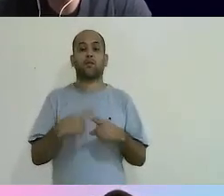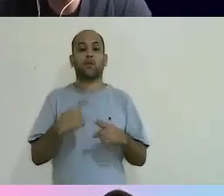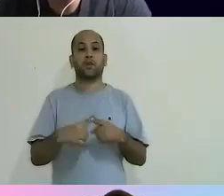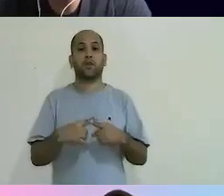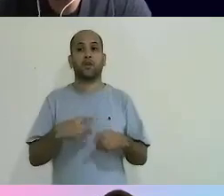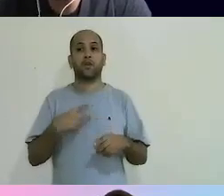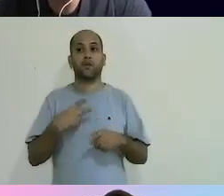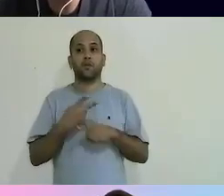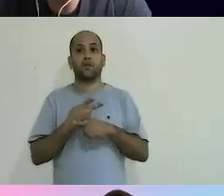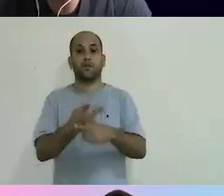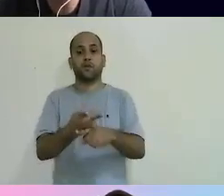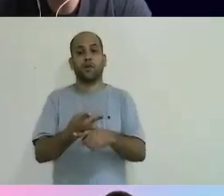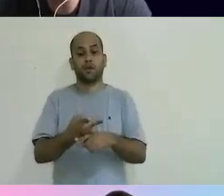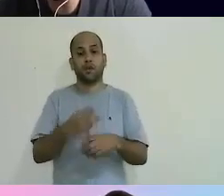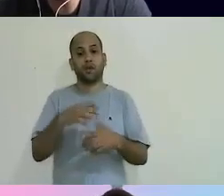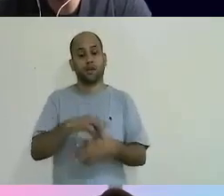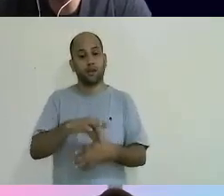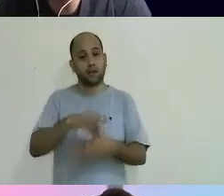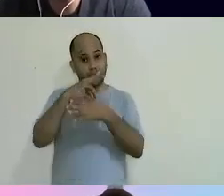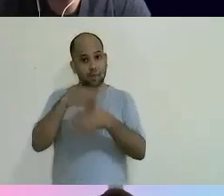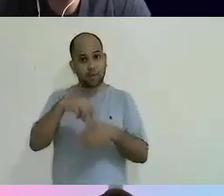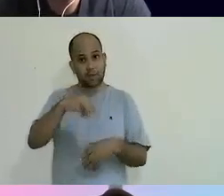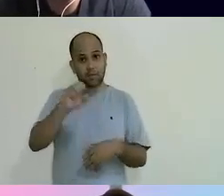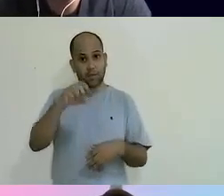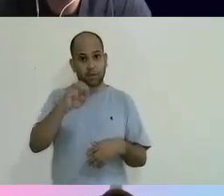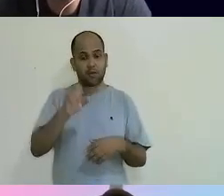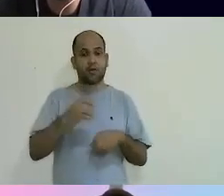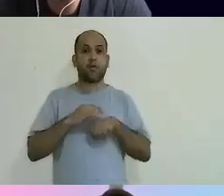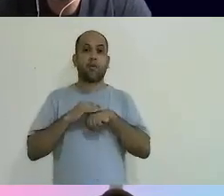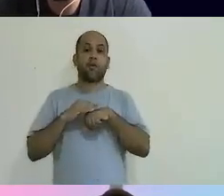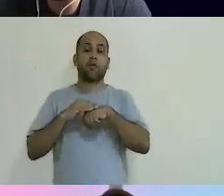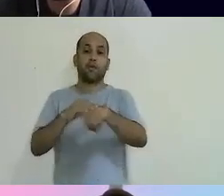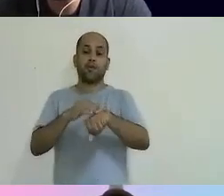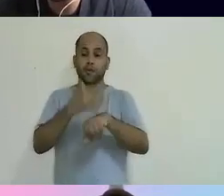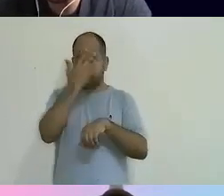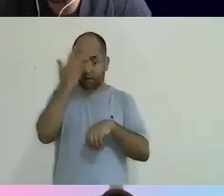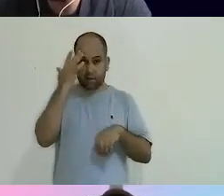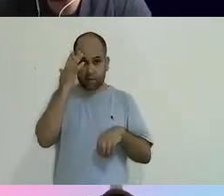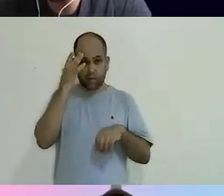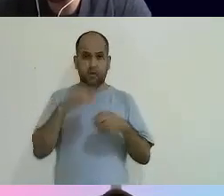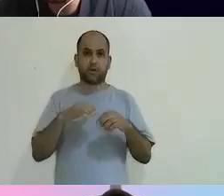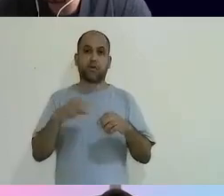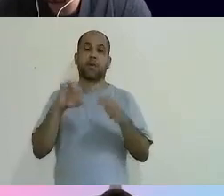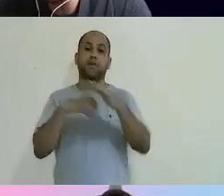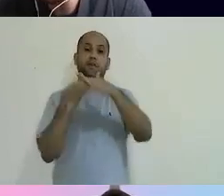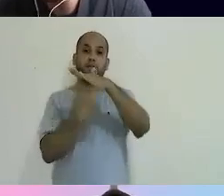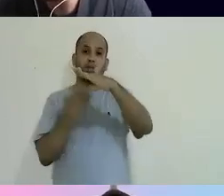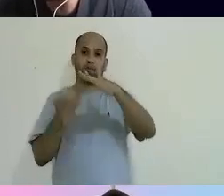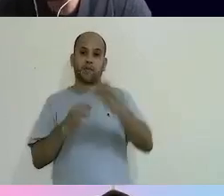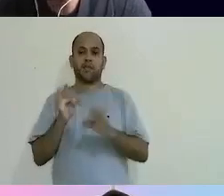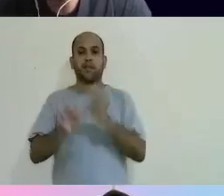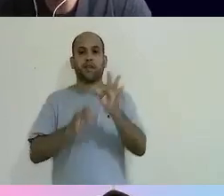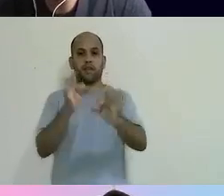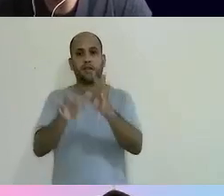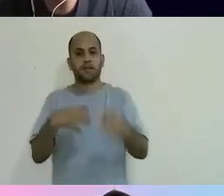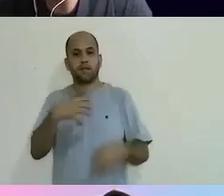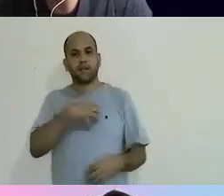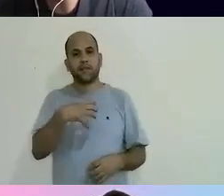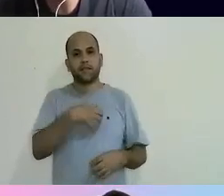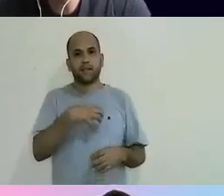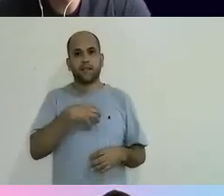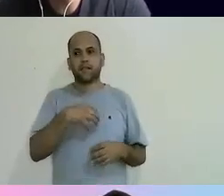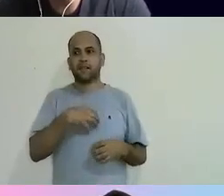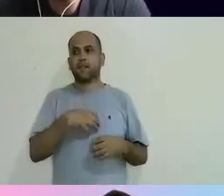um mentor? Vou conversar com alguém da IBM, vou conversar com alguém de outras empresas de tecnologia para sentir o mercado. Vou